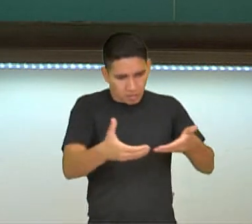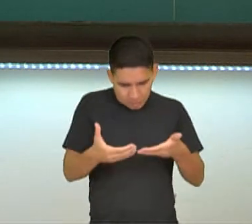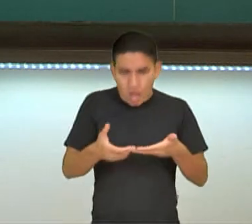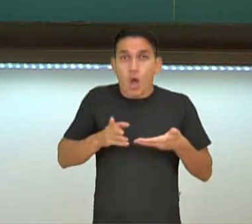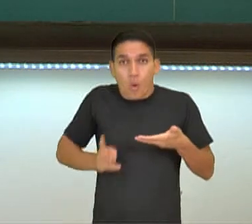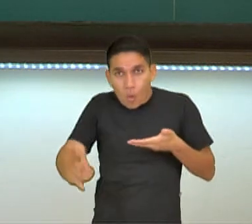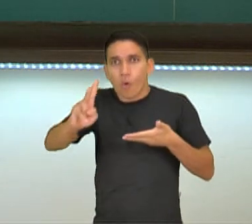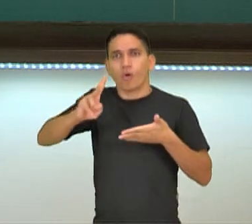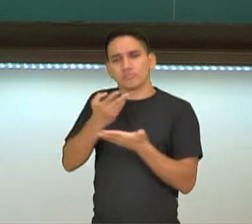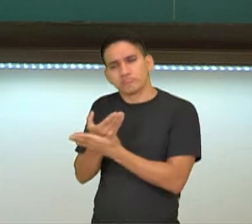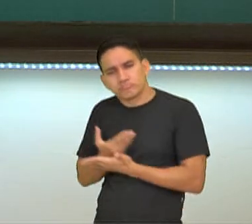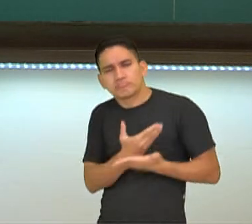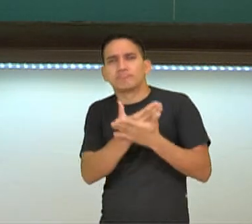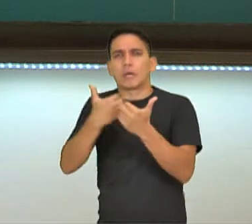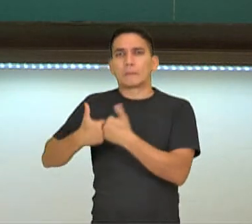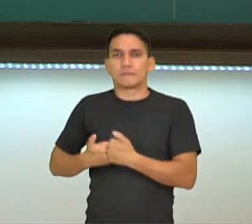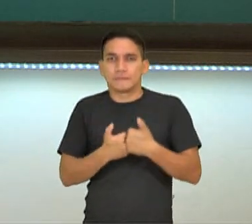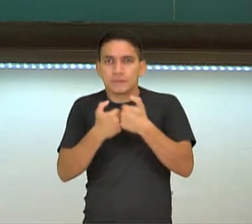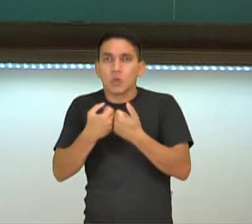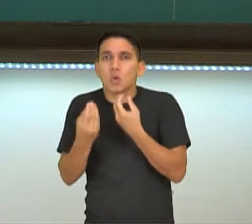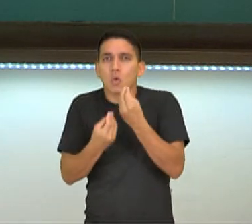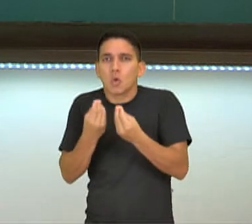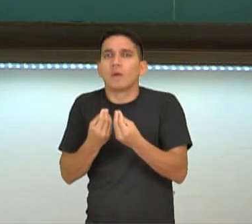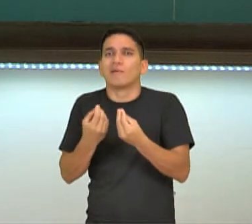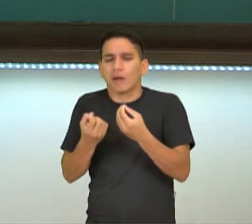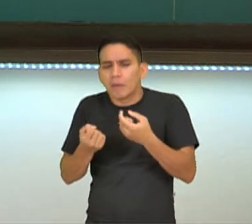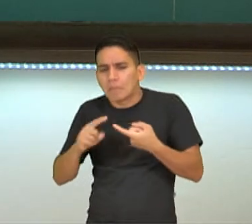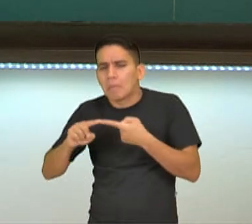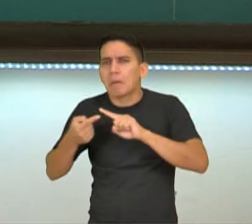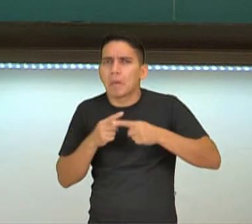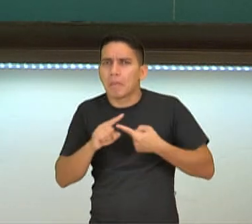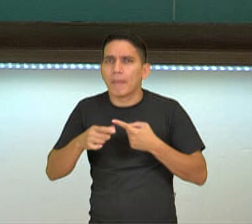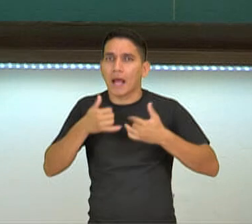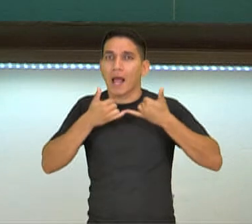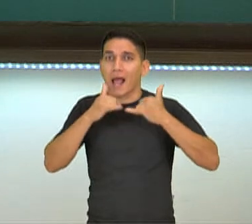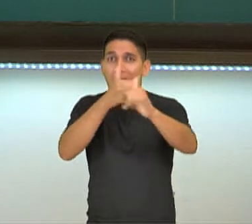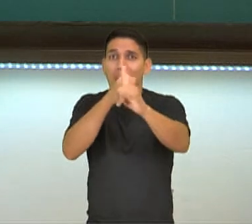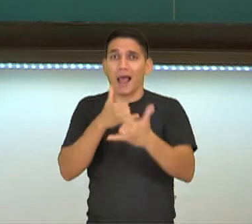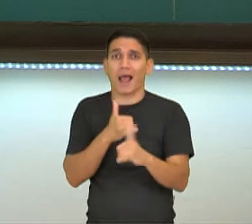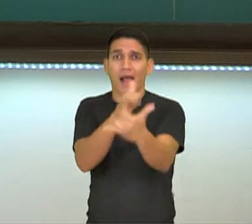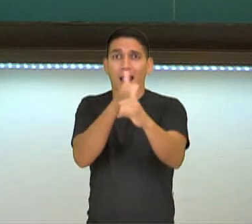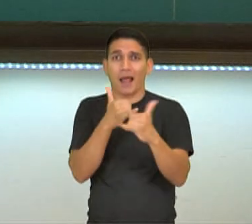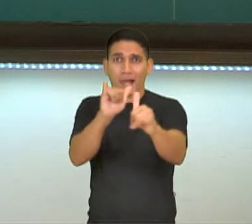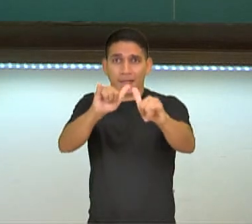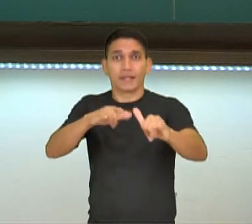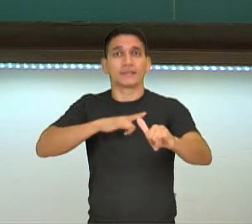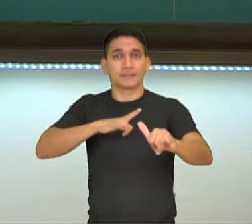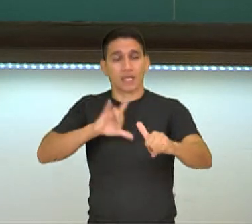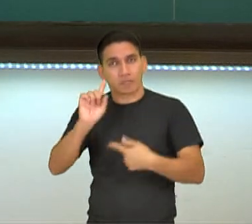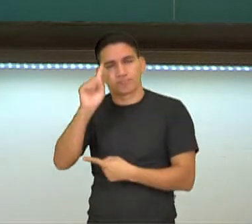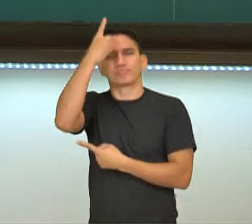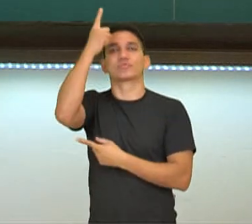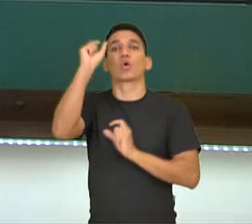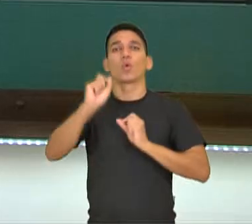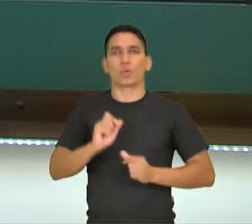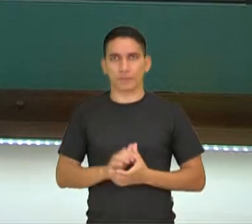da física, dos fenômenos físicos e estudou os fenômenos elétricos, tá? Então ele criou